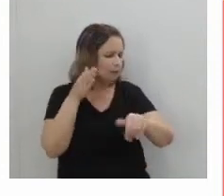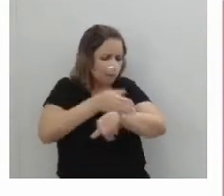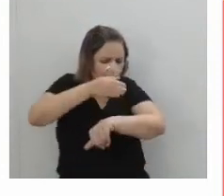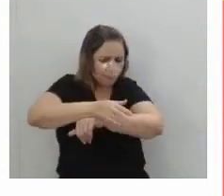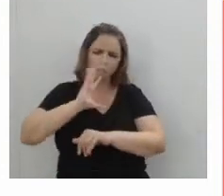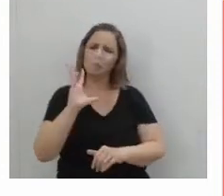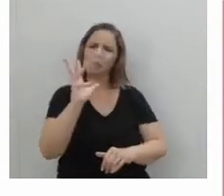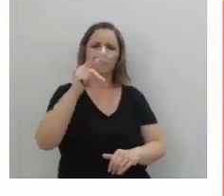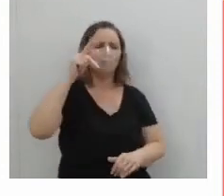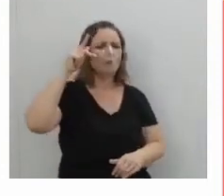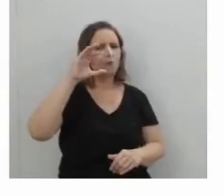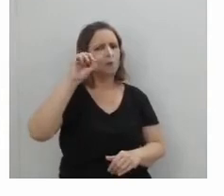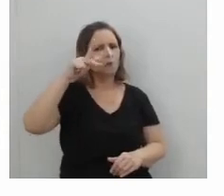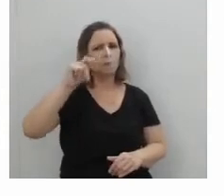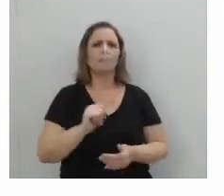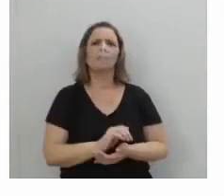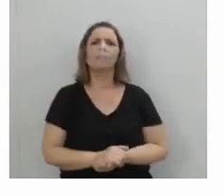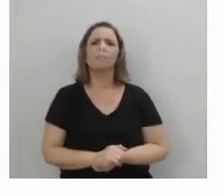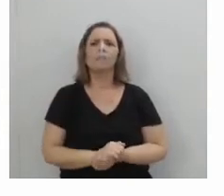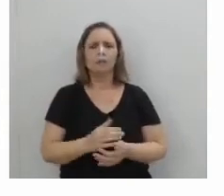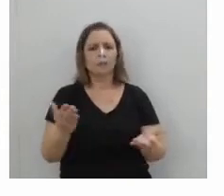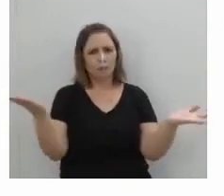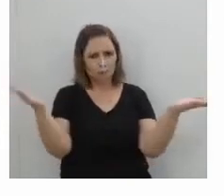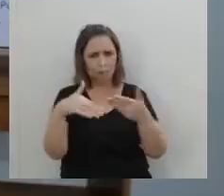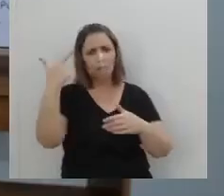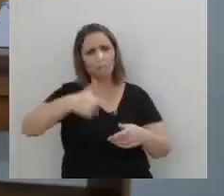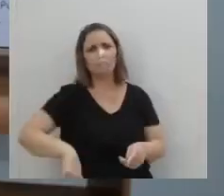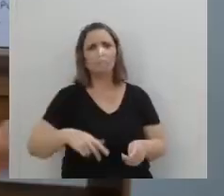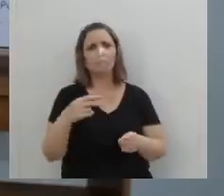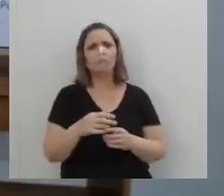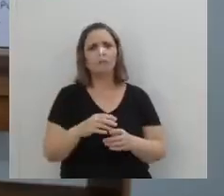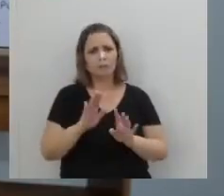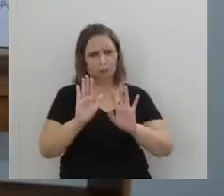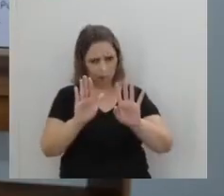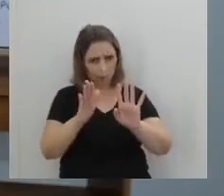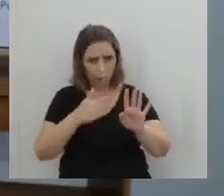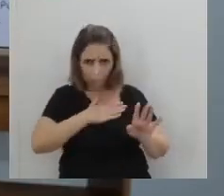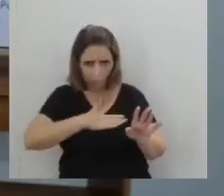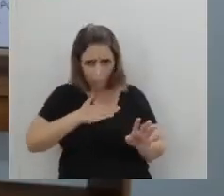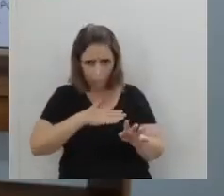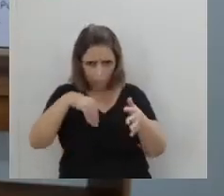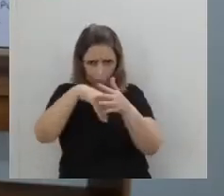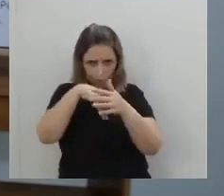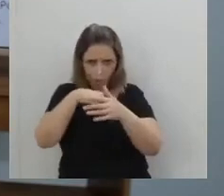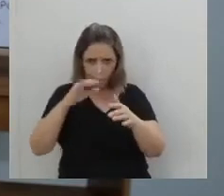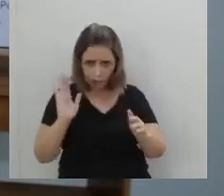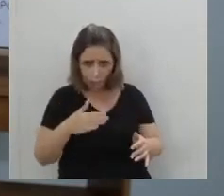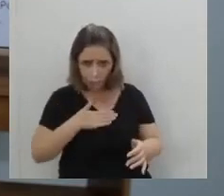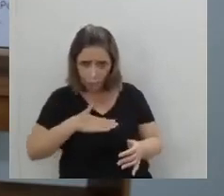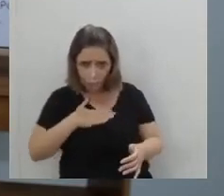o Brasil, meus amores. Pois bem, vem aqui comigo. Vocês gostaram de conhecer um pouco sobre o